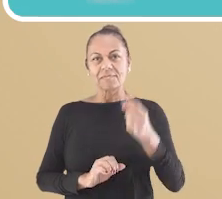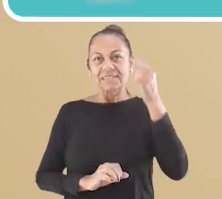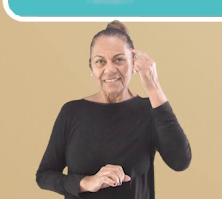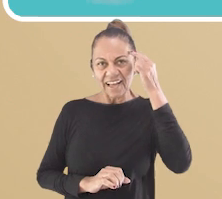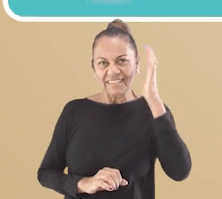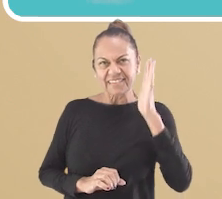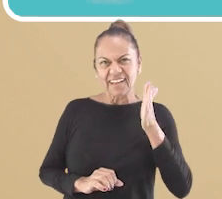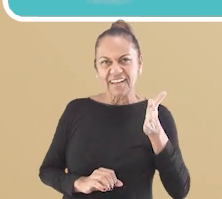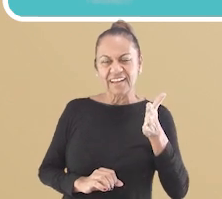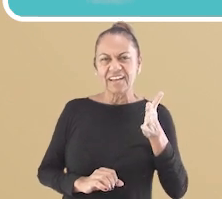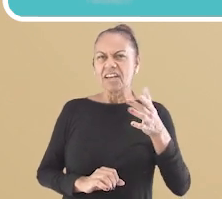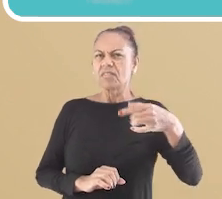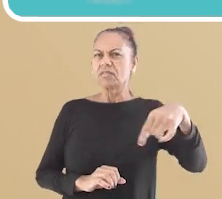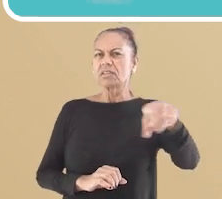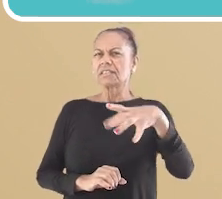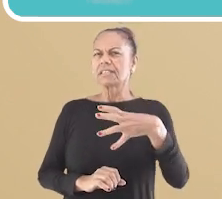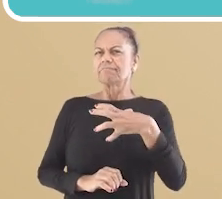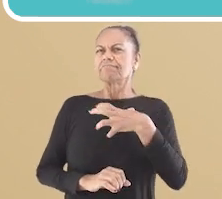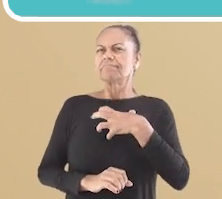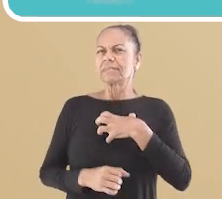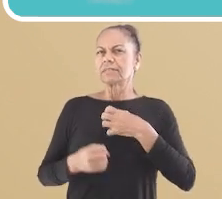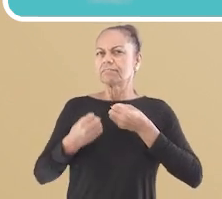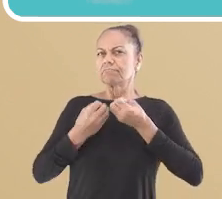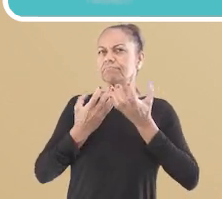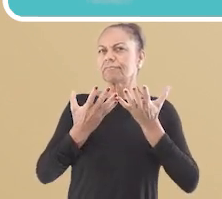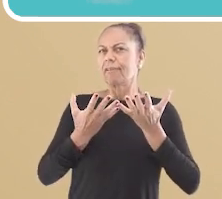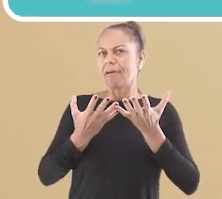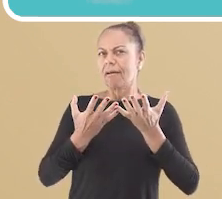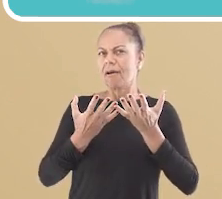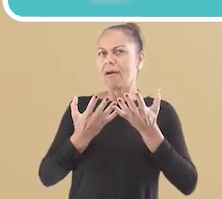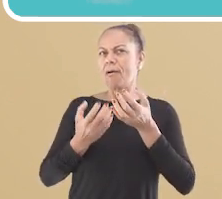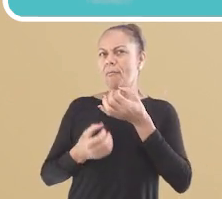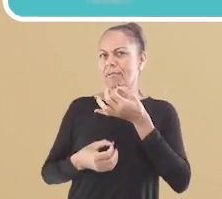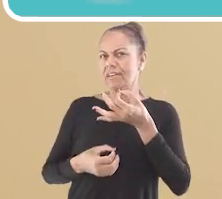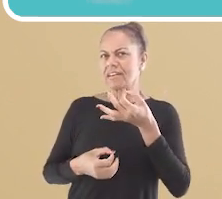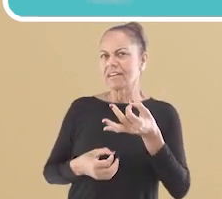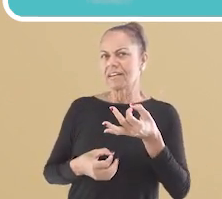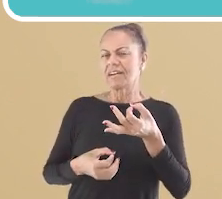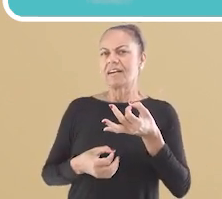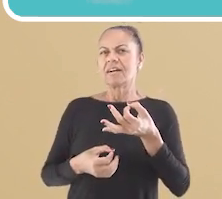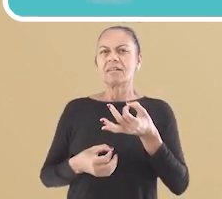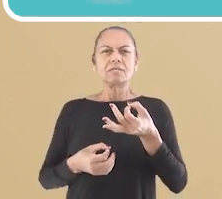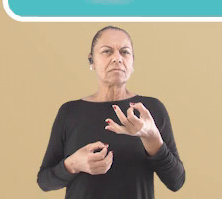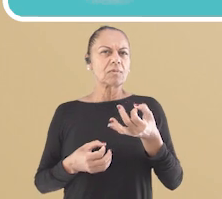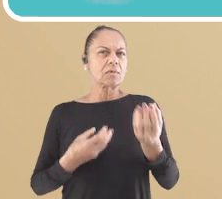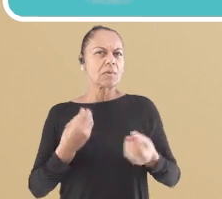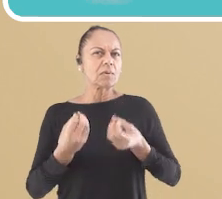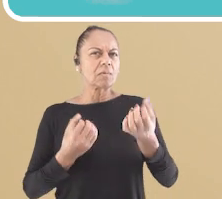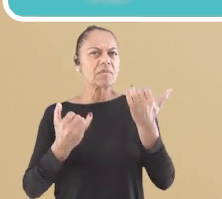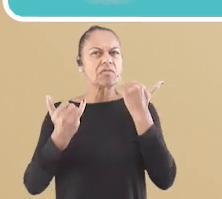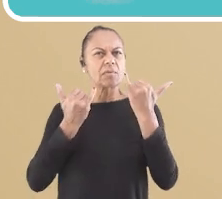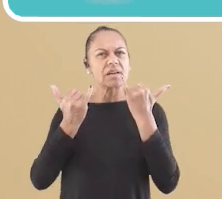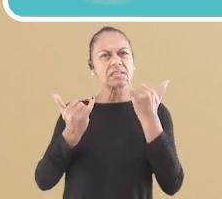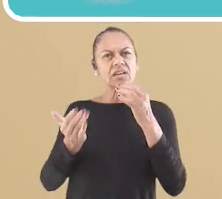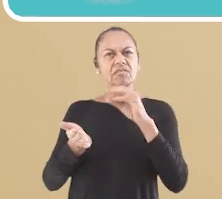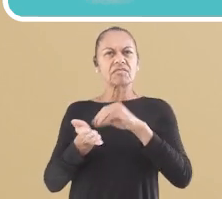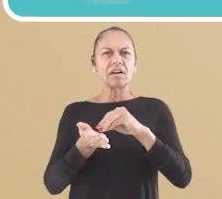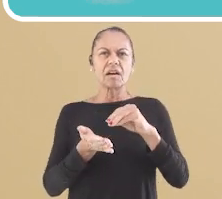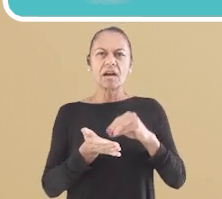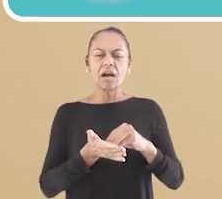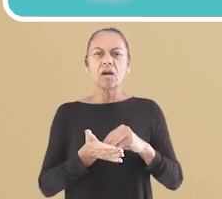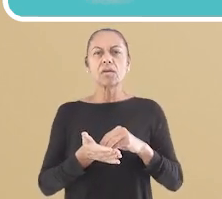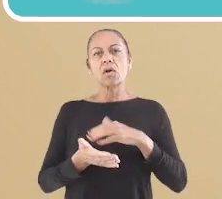Pensaram aí? Vocês sentiram vontade de expressar a opinião de vocês para o jornal? Dizer o que acharam, que informações faltaram,